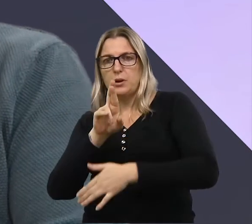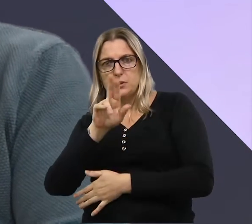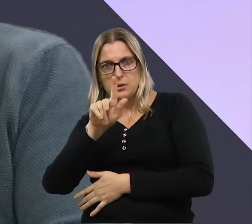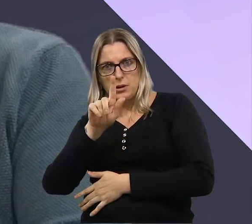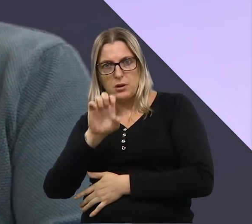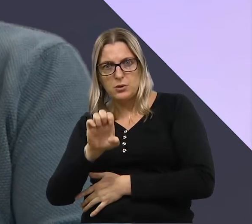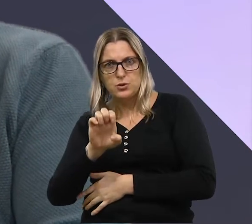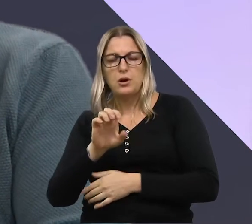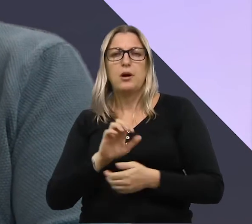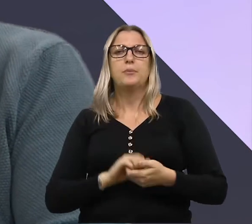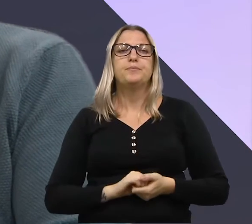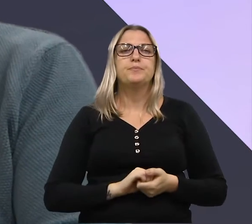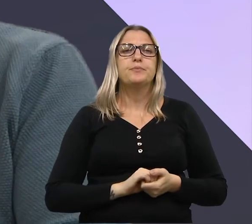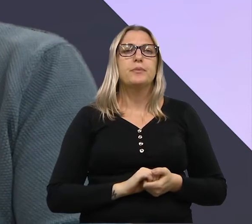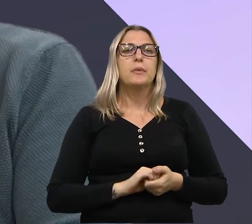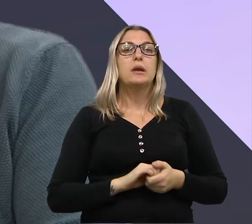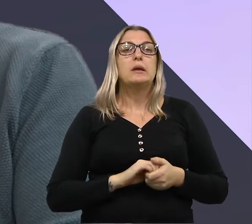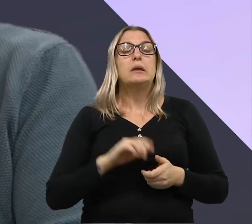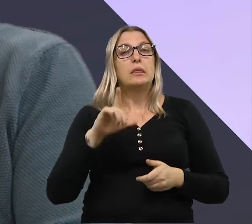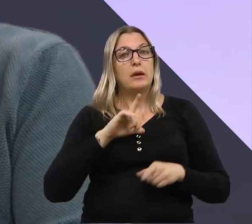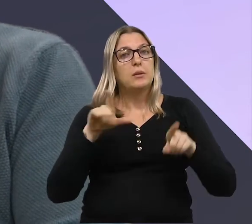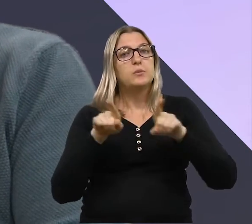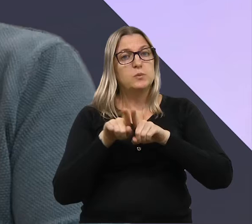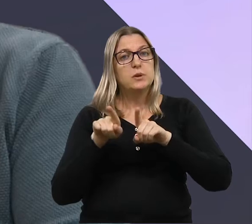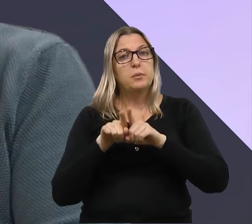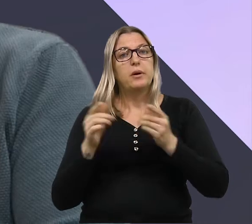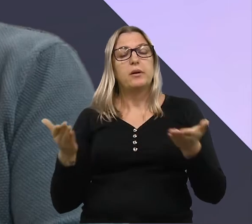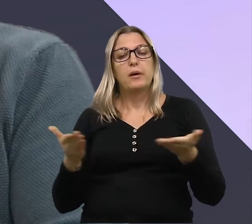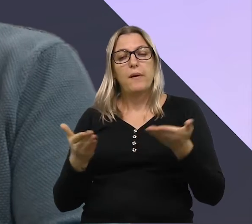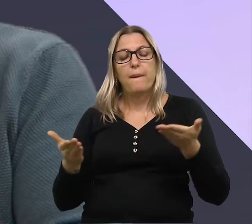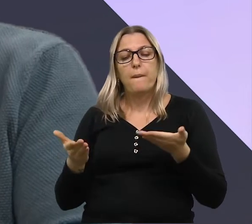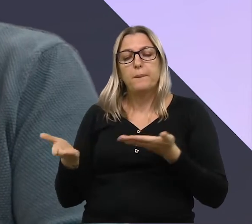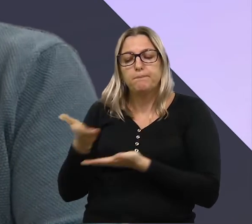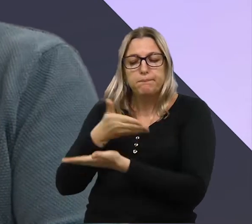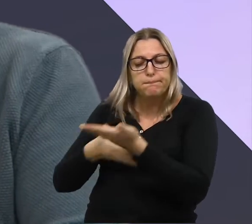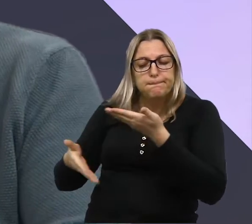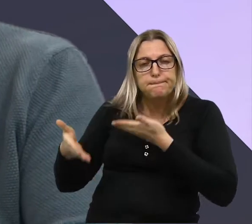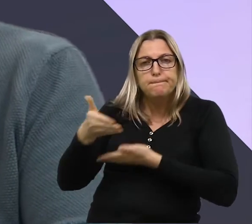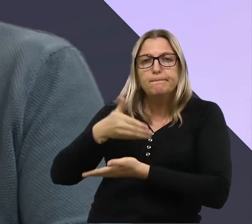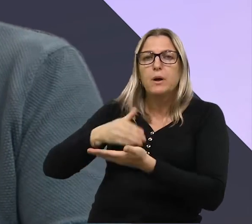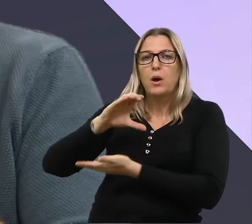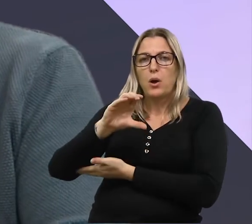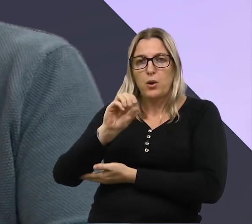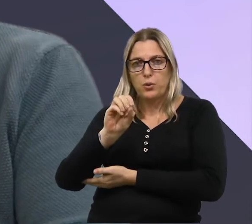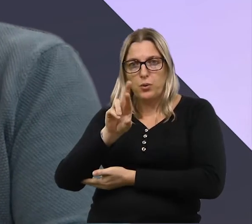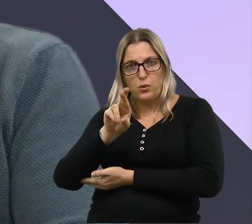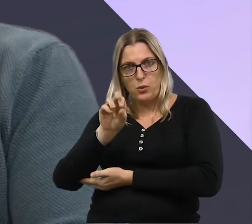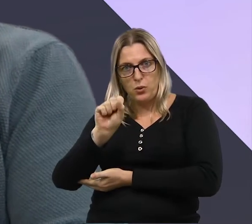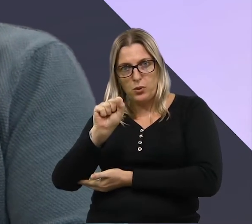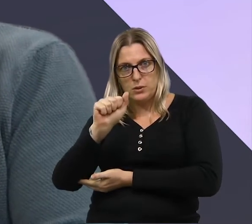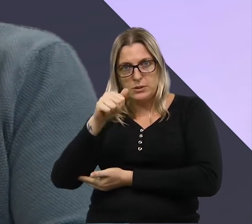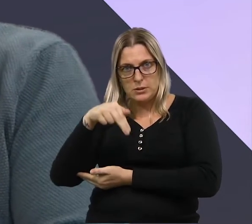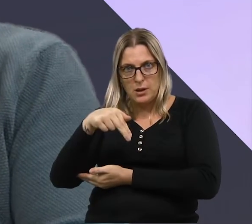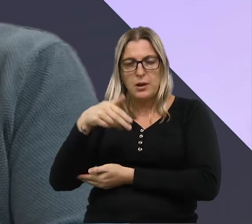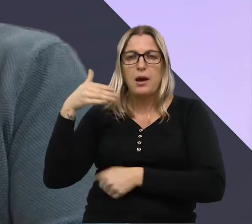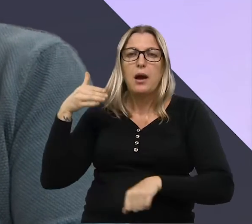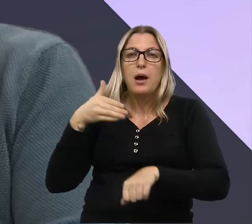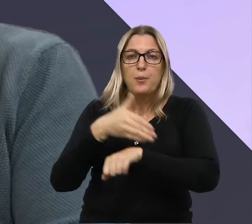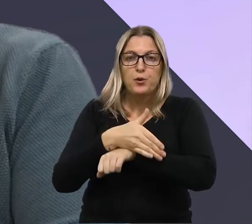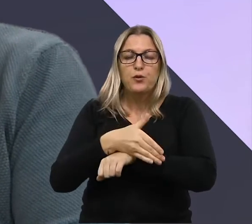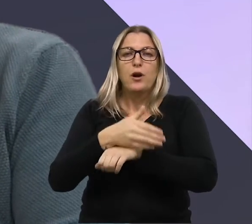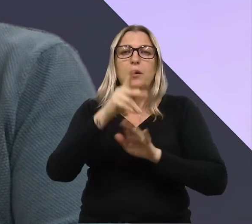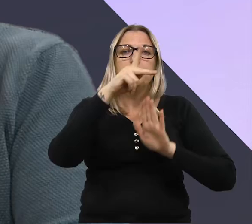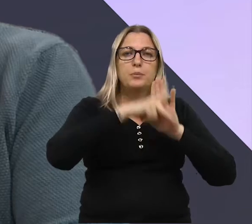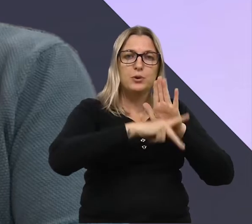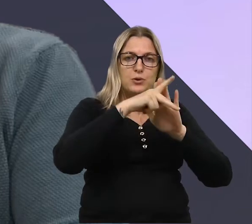janeiro e temos ainda Uma demanda com a Corsan né que aprovar o projeto do abastecimento de Agu também está um